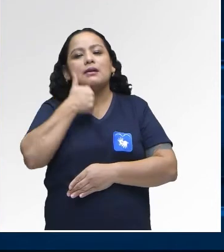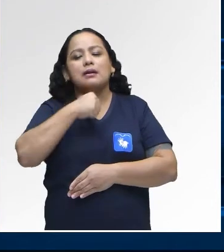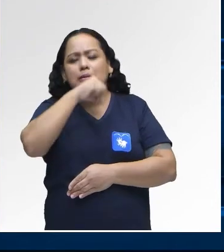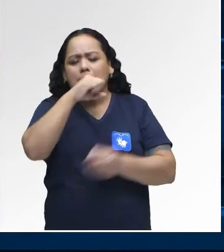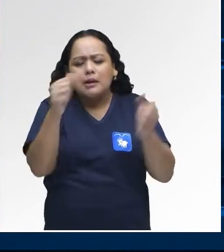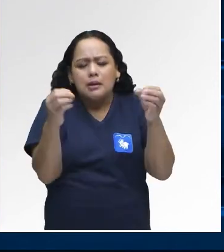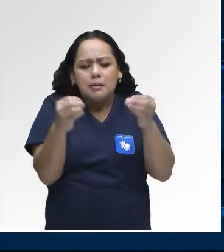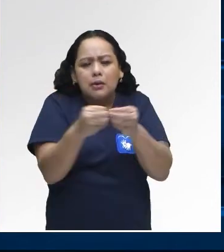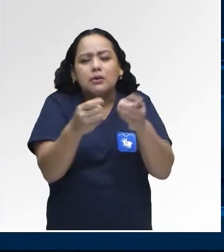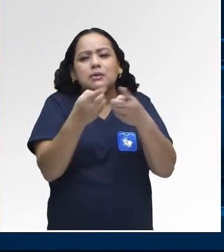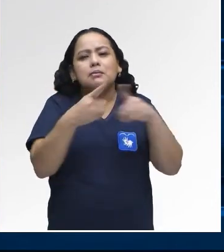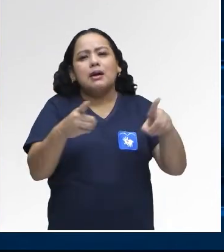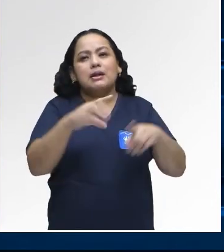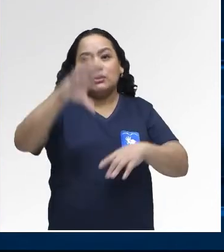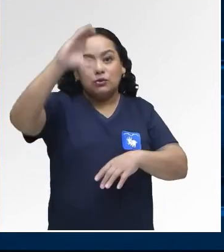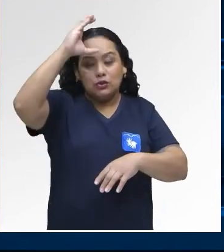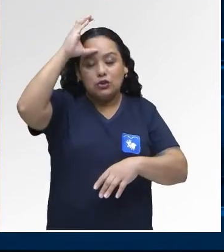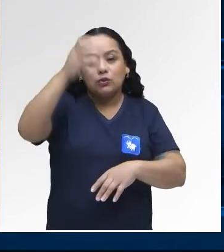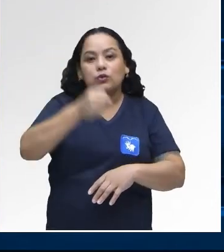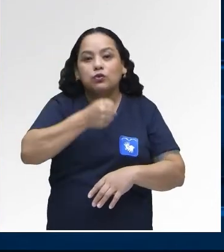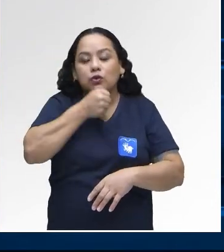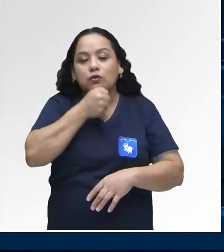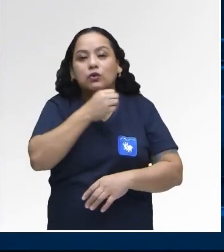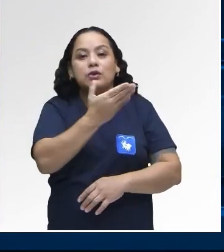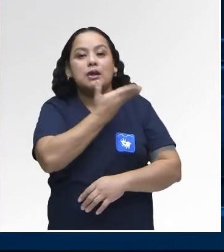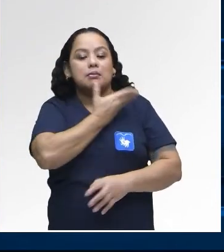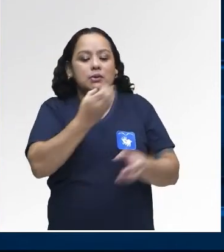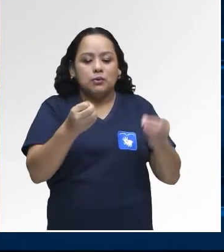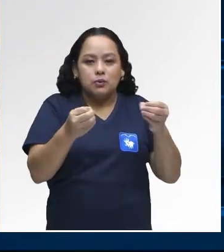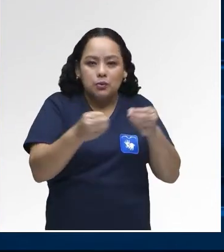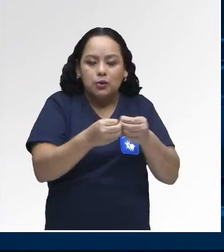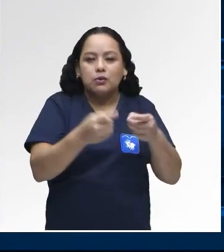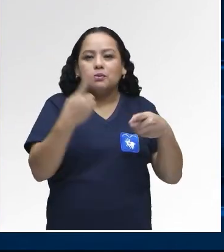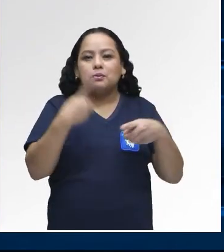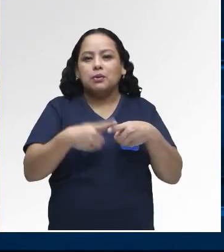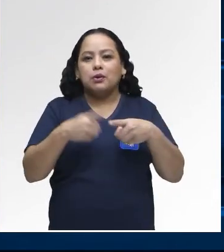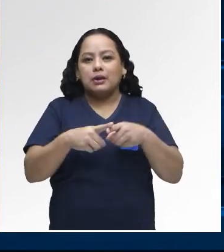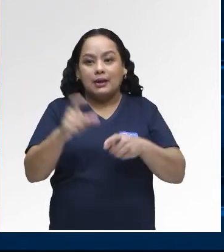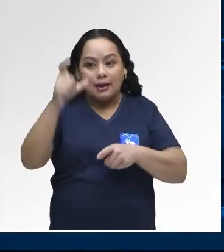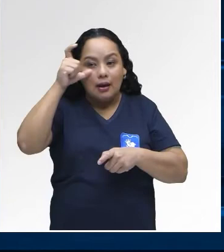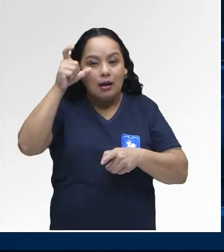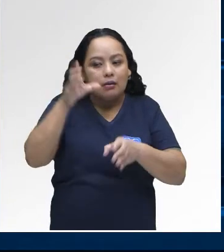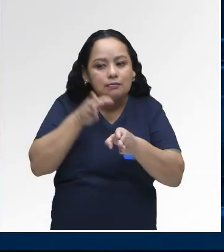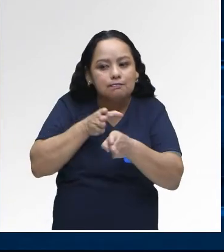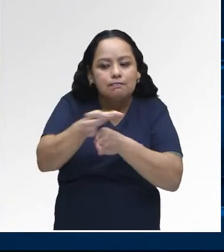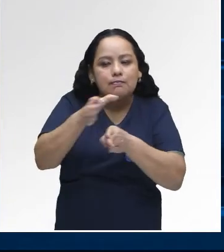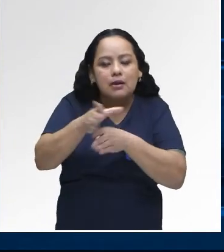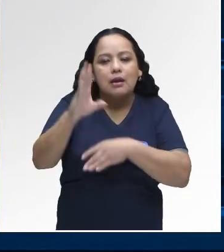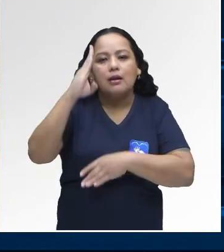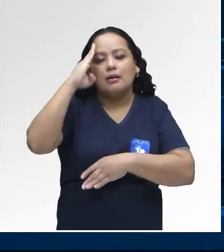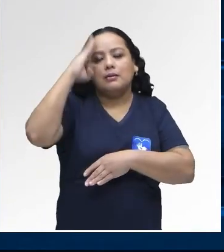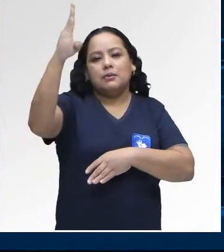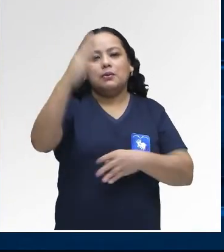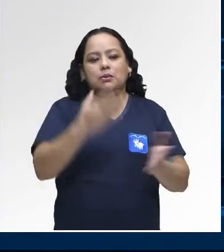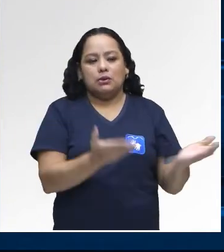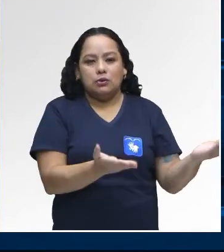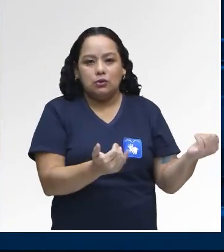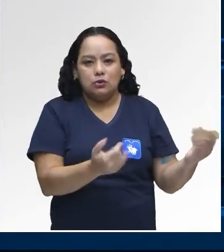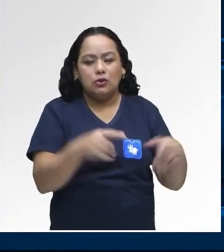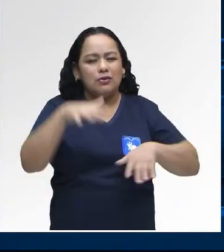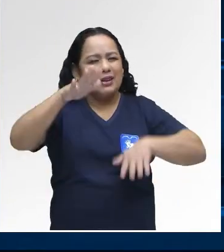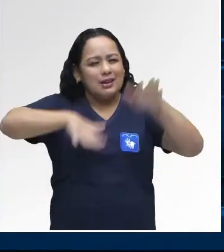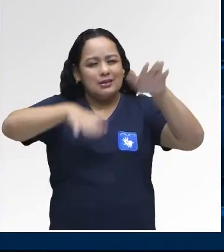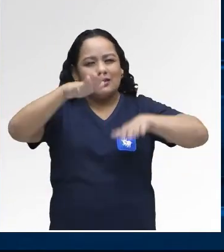os pais, mas os tios, avós, os amigos próximos, para alertar, principalmente os jovens que às